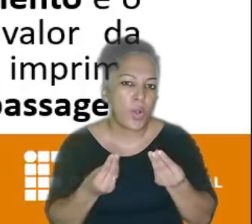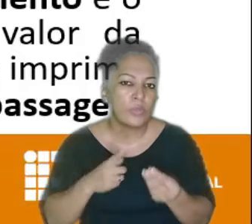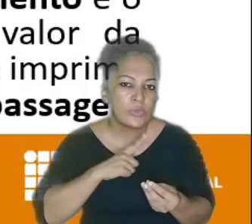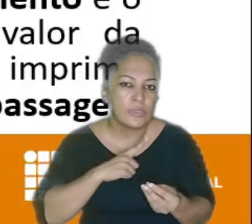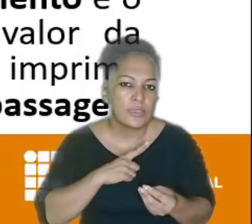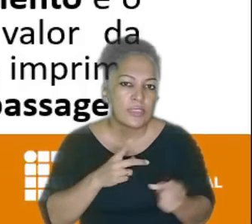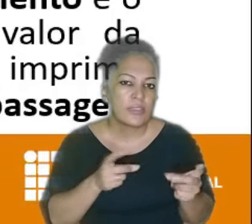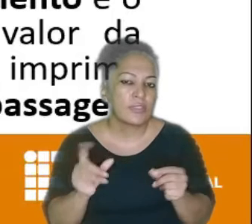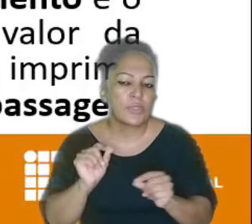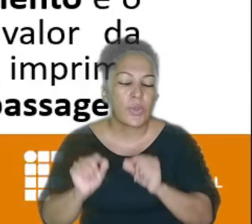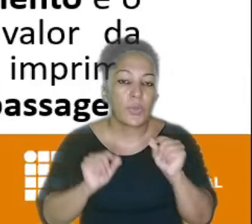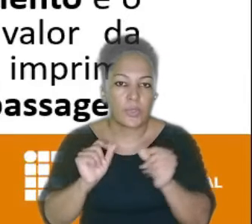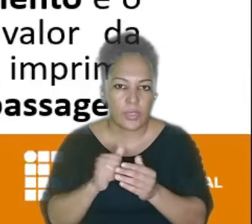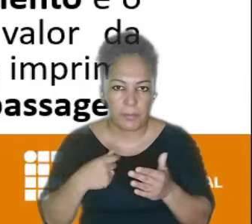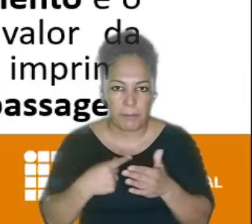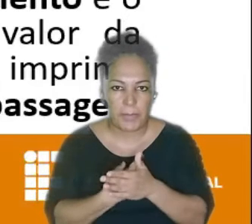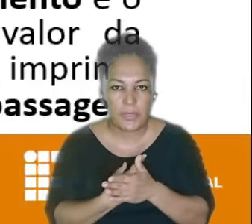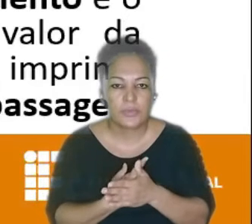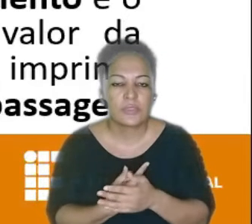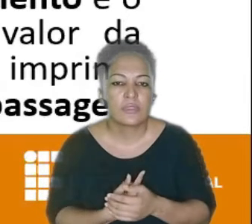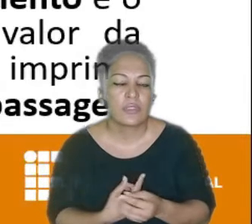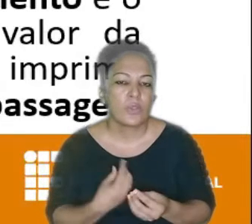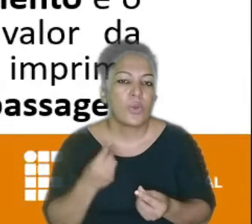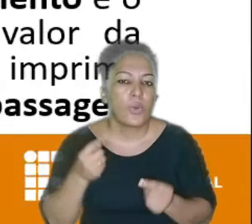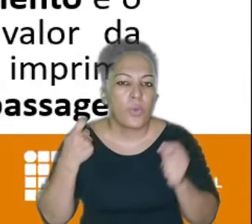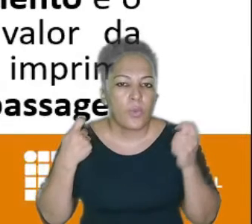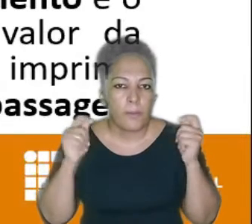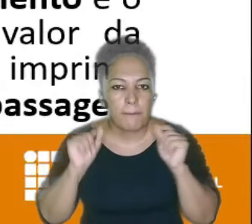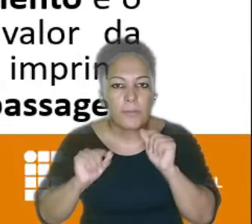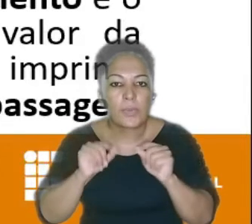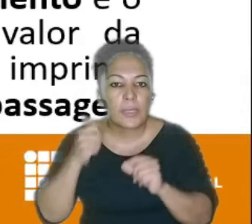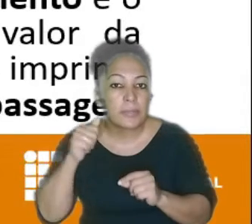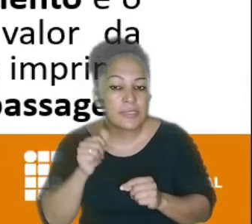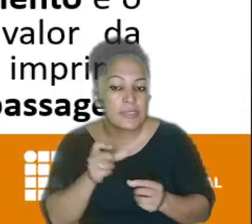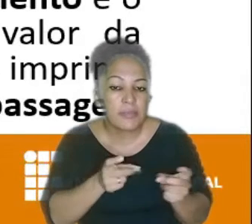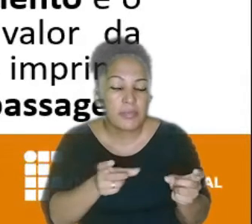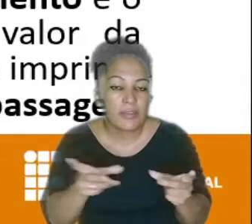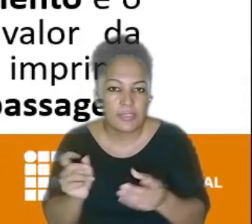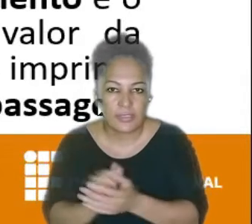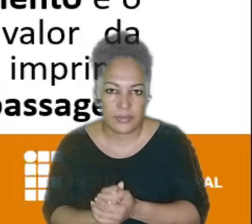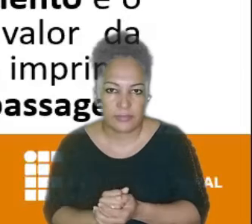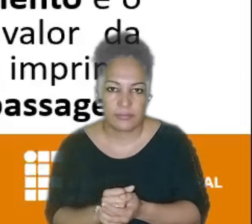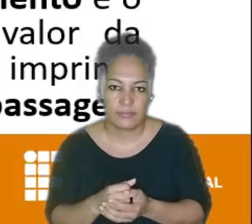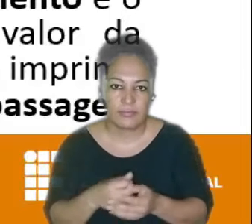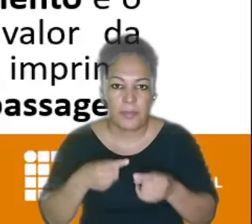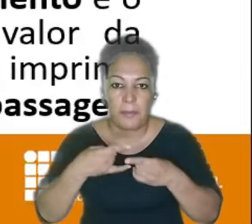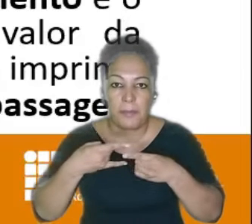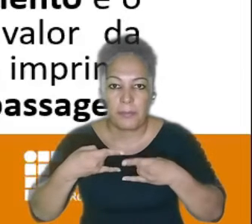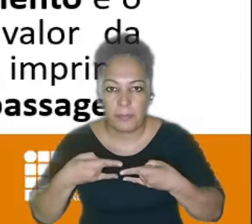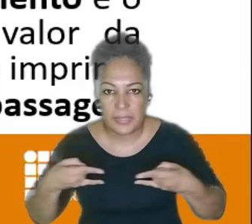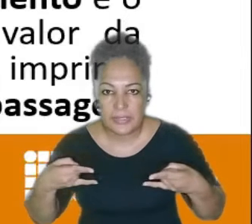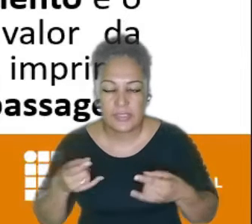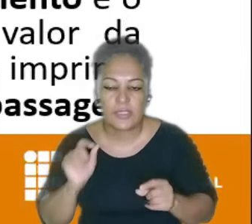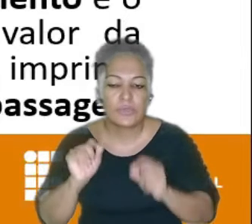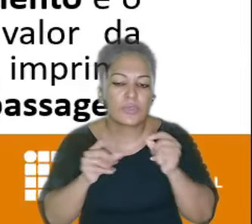venda exista, a gente tem que se perguntar o quê? O que precisa para uma venda de passagem existir? Então,